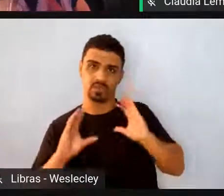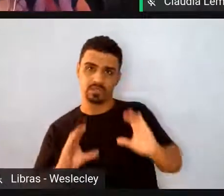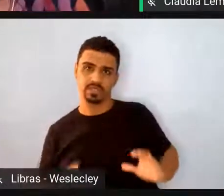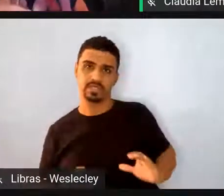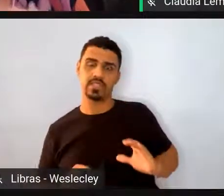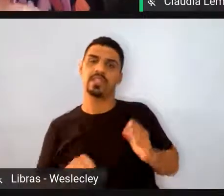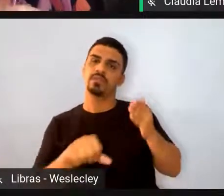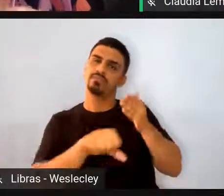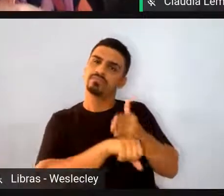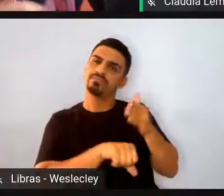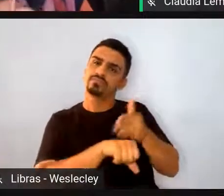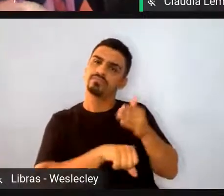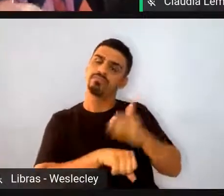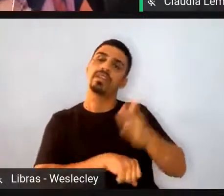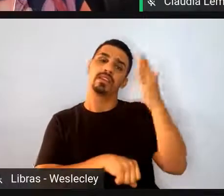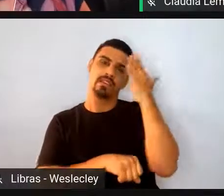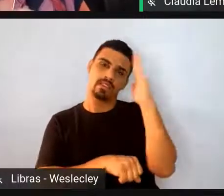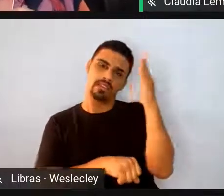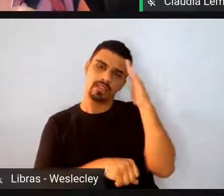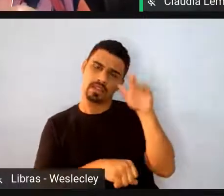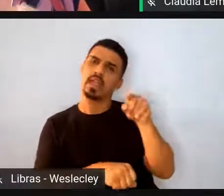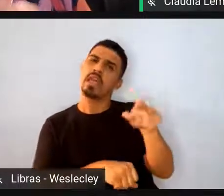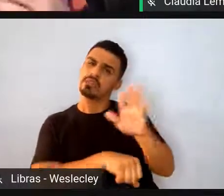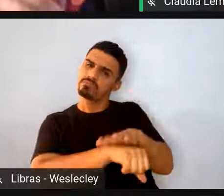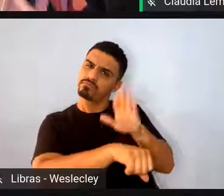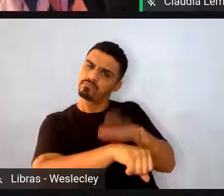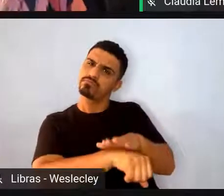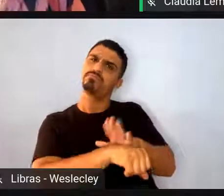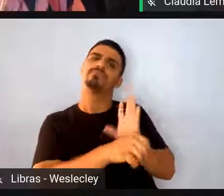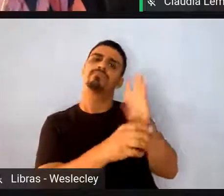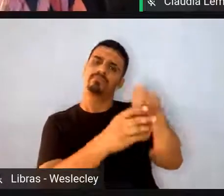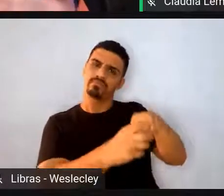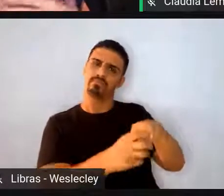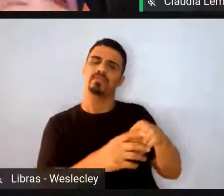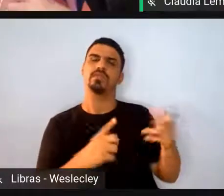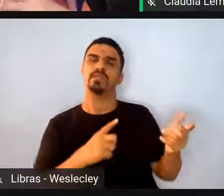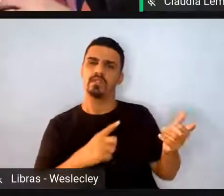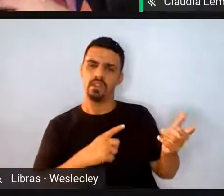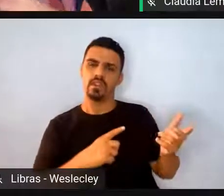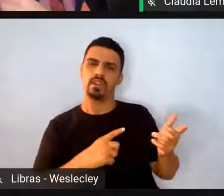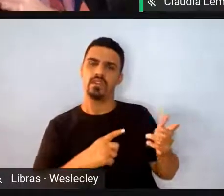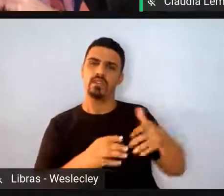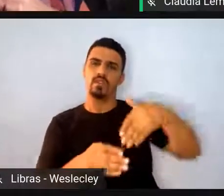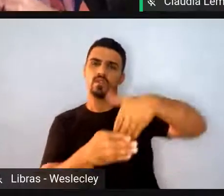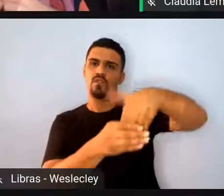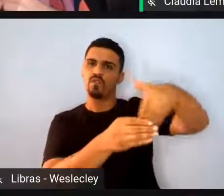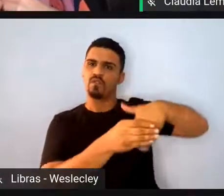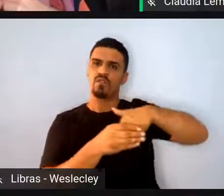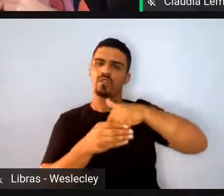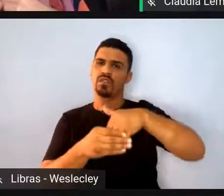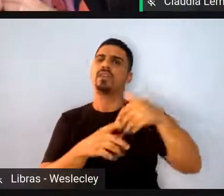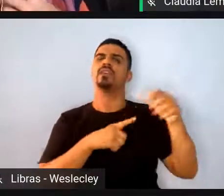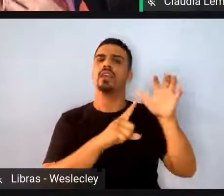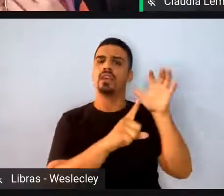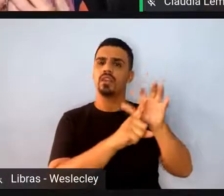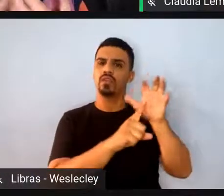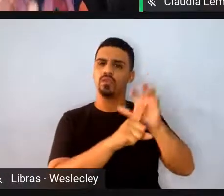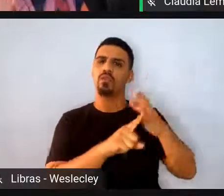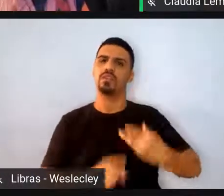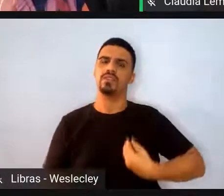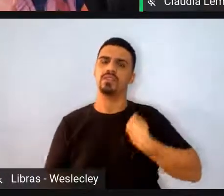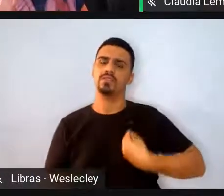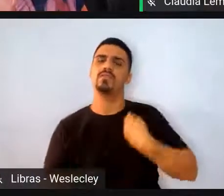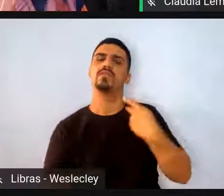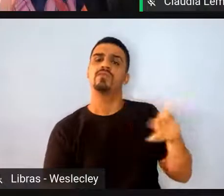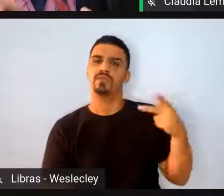e entender que ele faz parte daquilo, que tudo que está sendo votado ali tem impacto na vida dele, né? Então, eu acho que tem